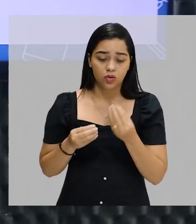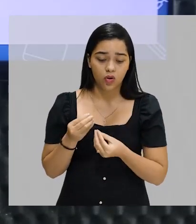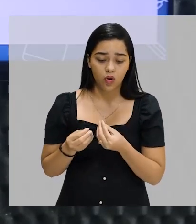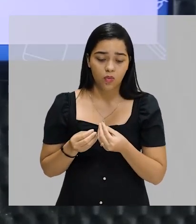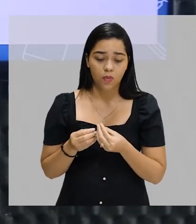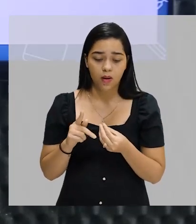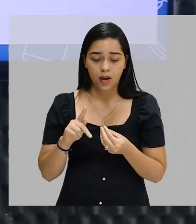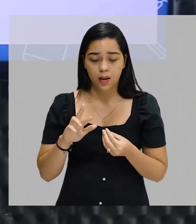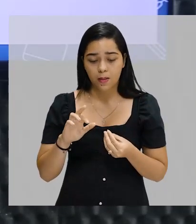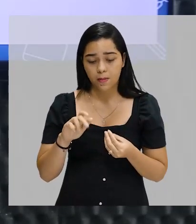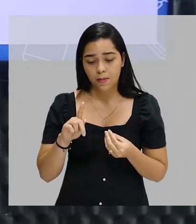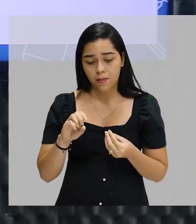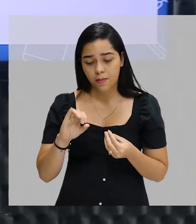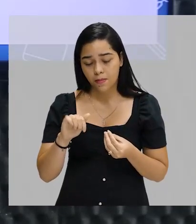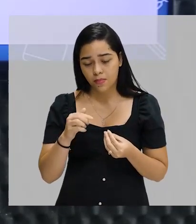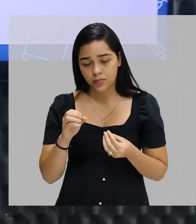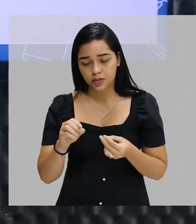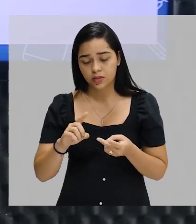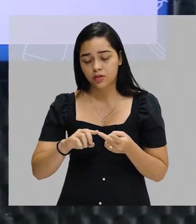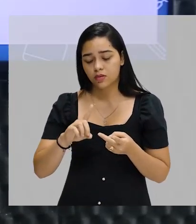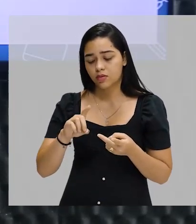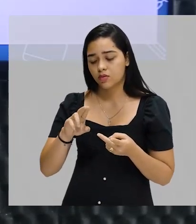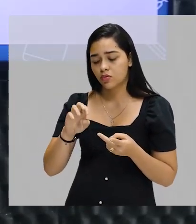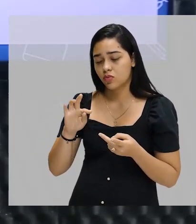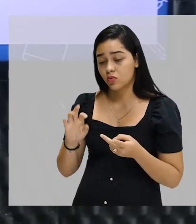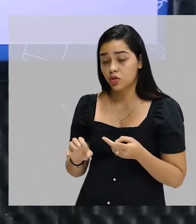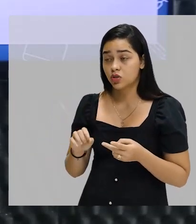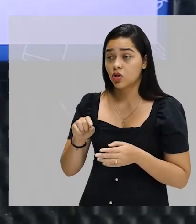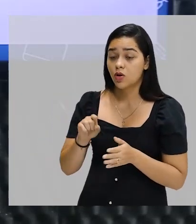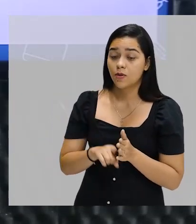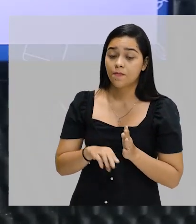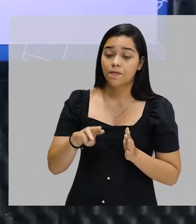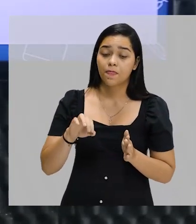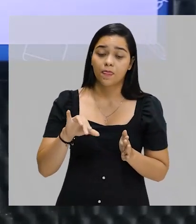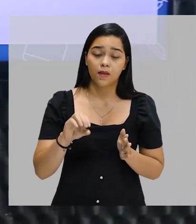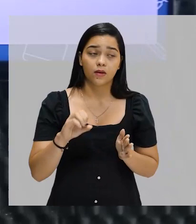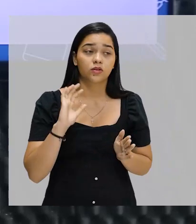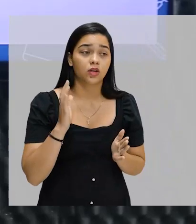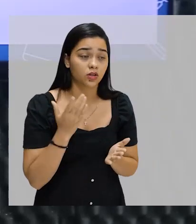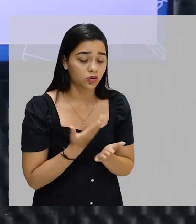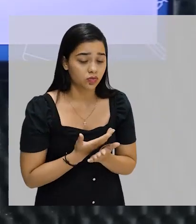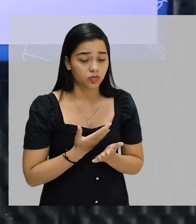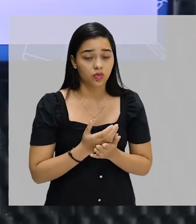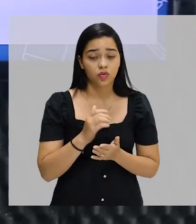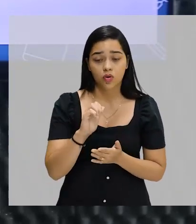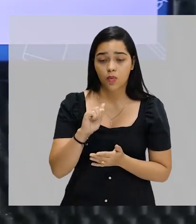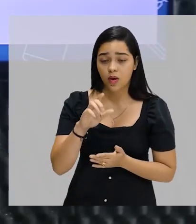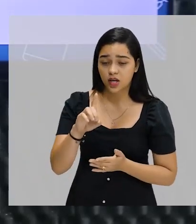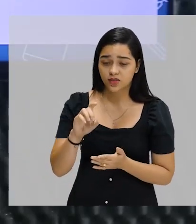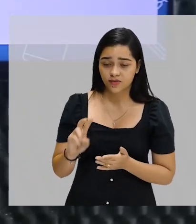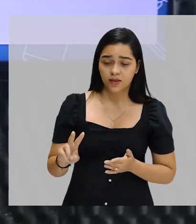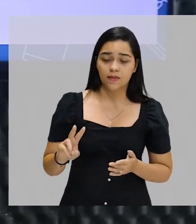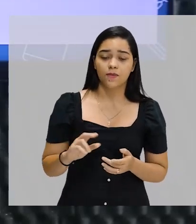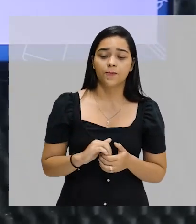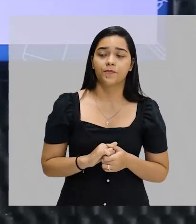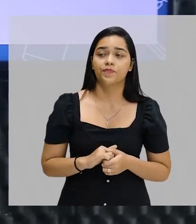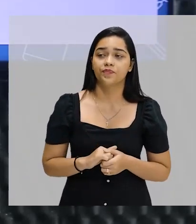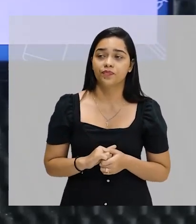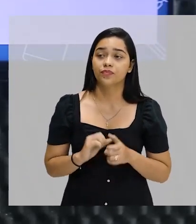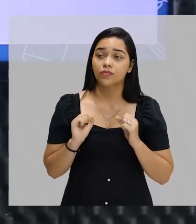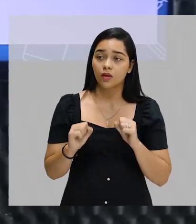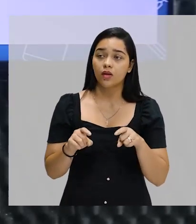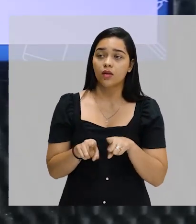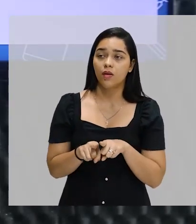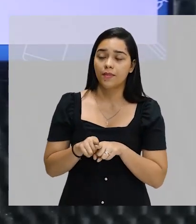preposição, durante, exceto, mediante. Olha o menos aqui, que a gente estudou como advérbio. Ele